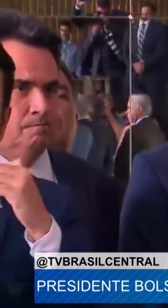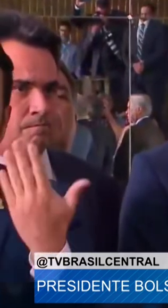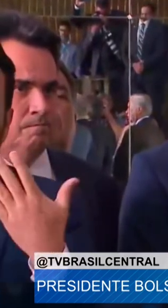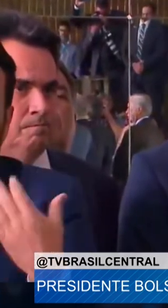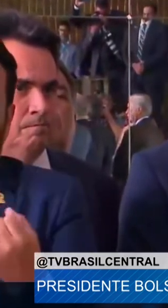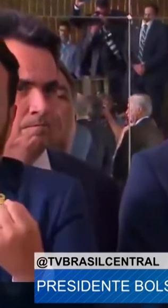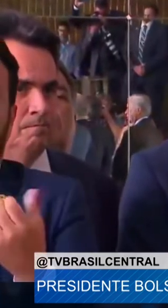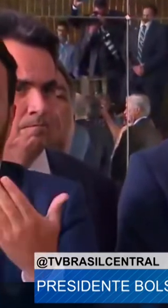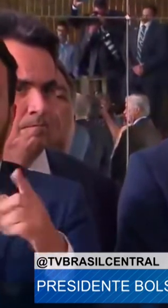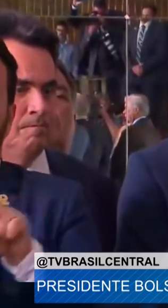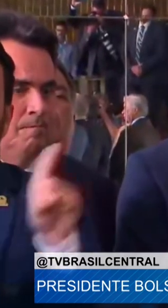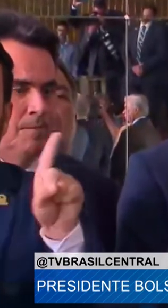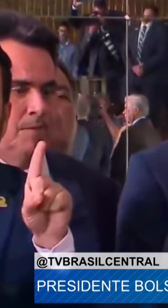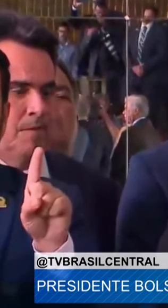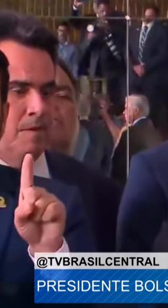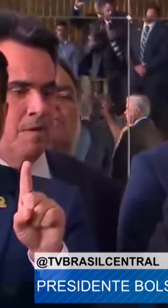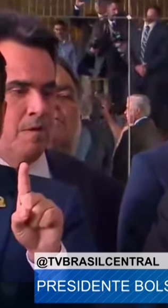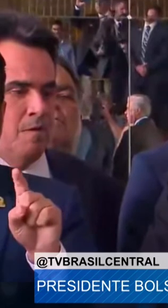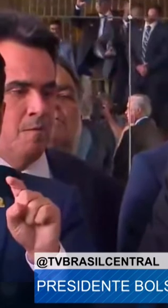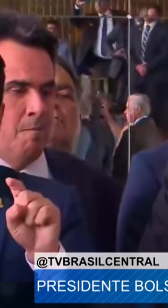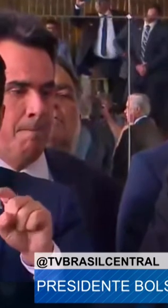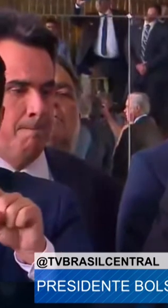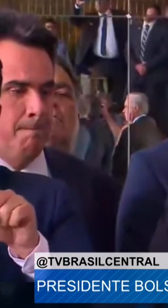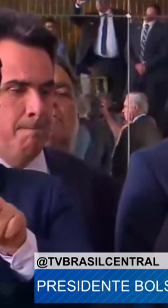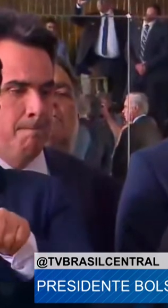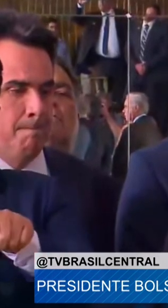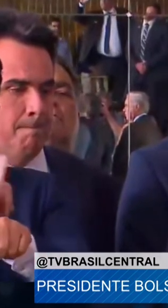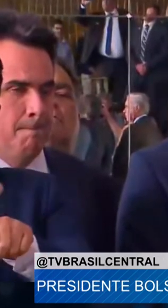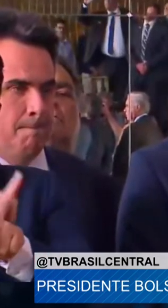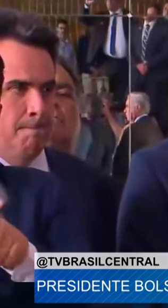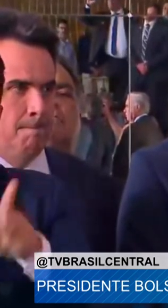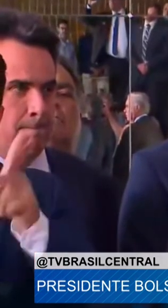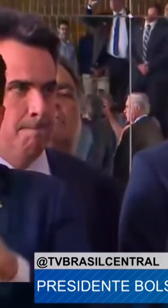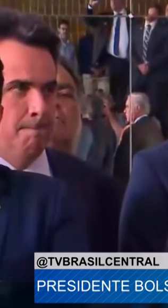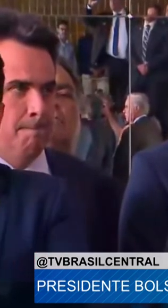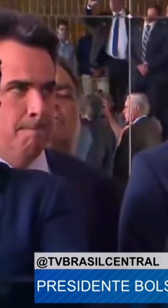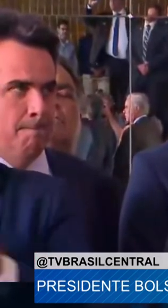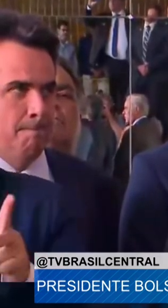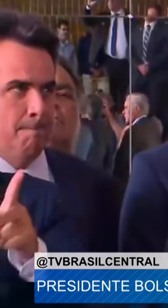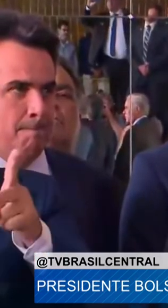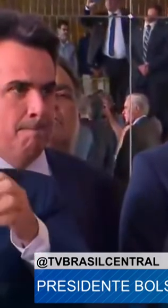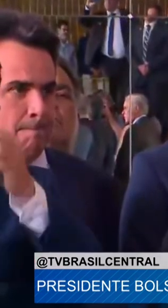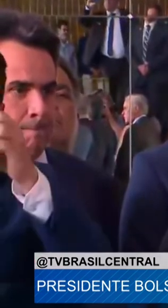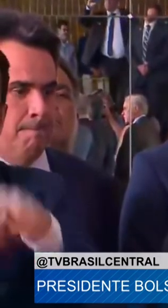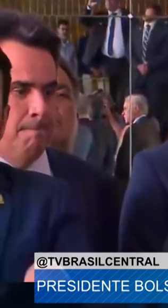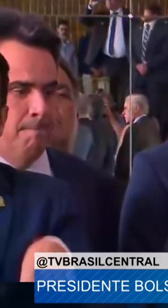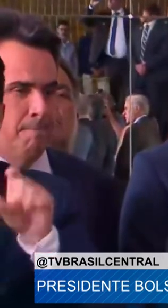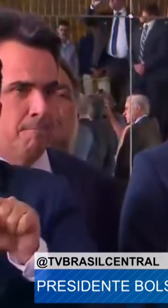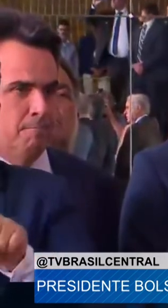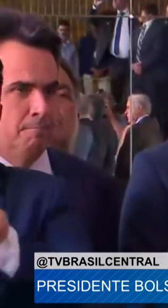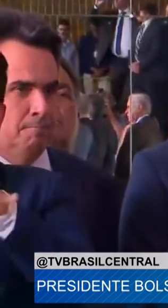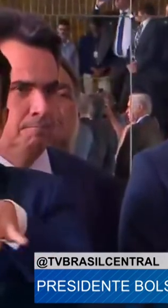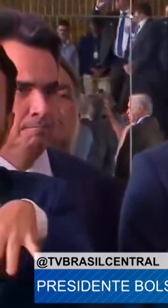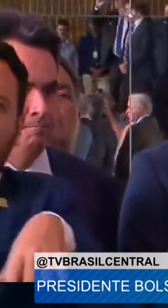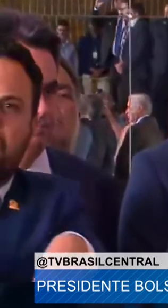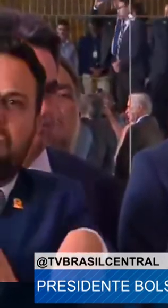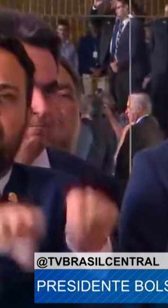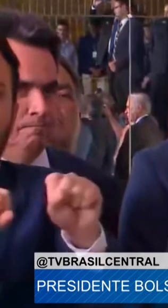não podem ser os da esquerda, que sempre prejudicaram a população, como invasão de